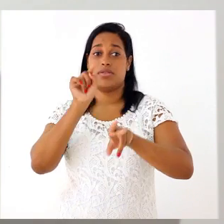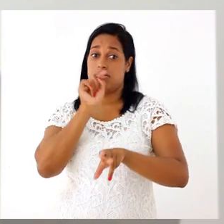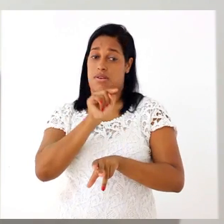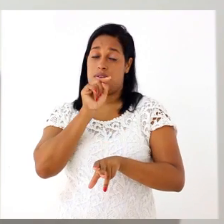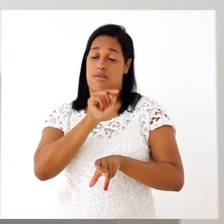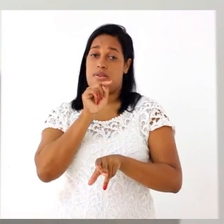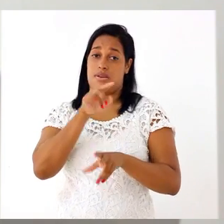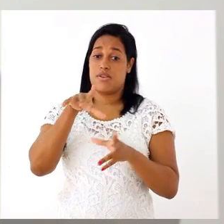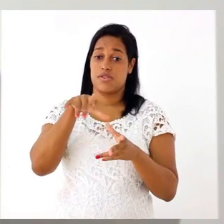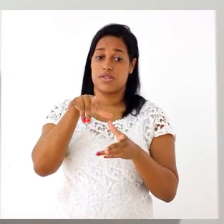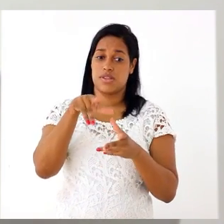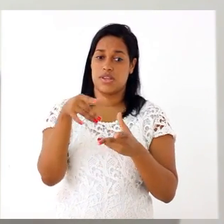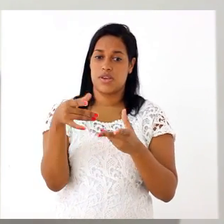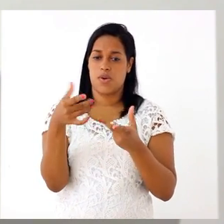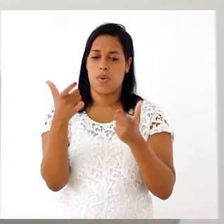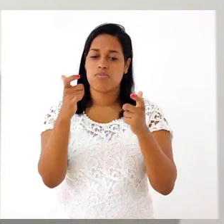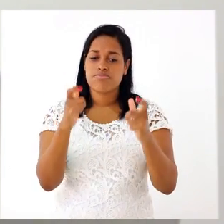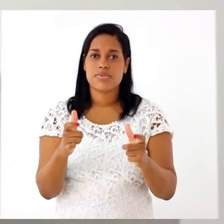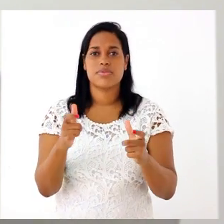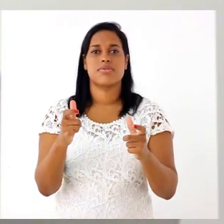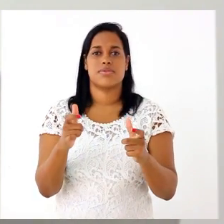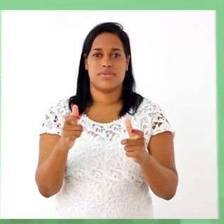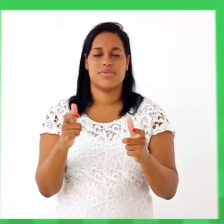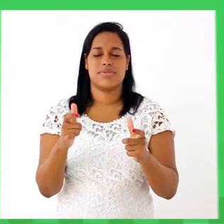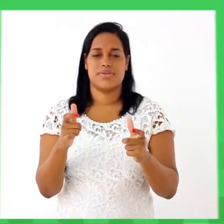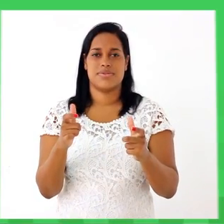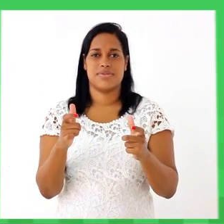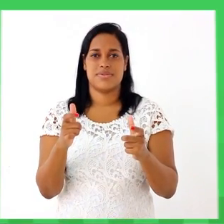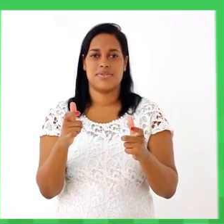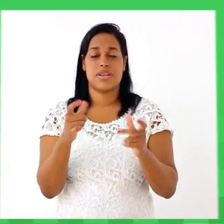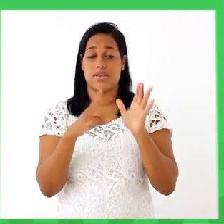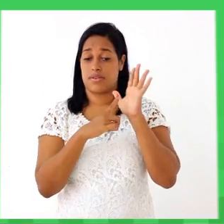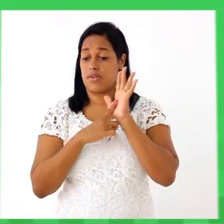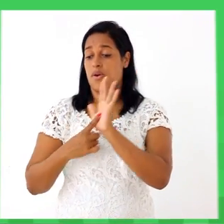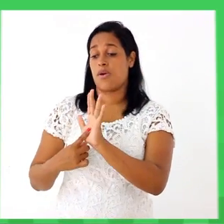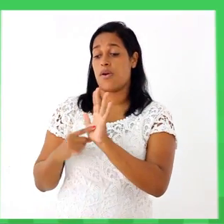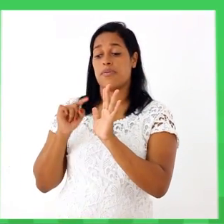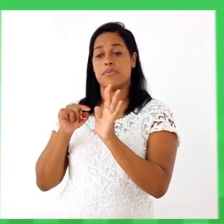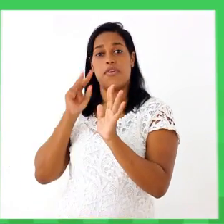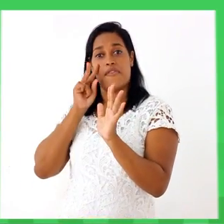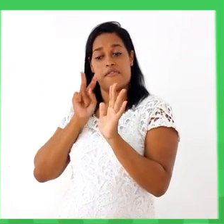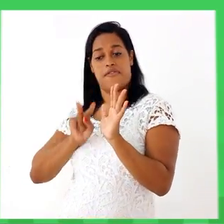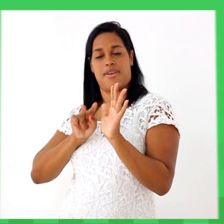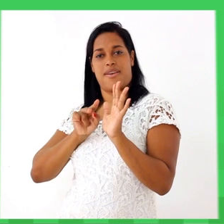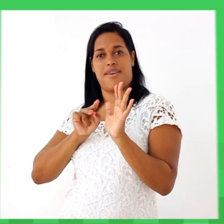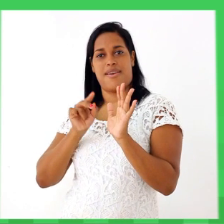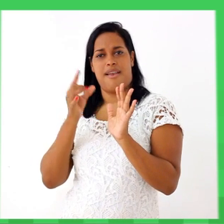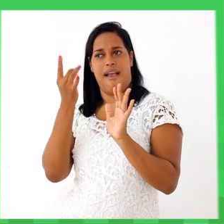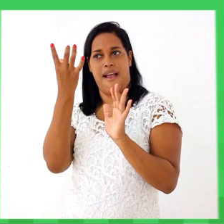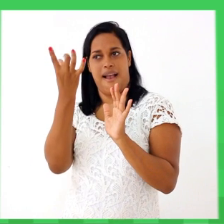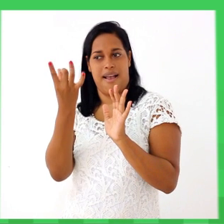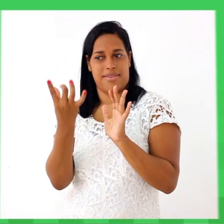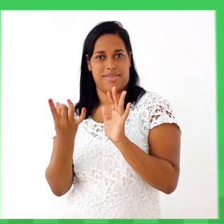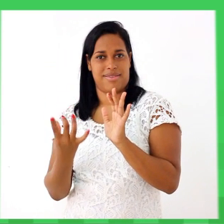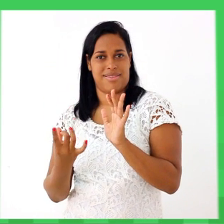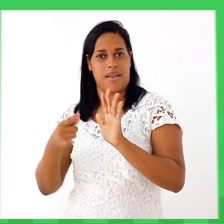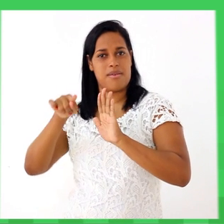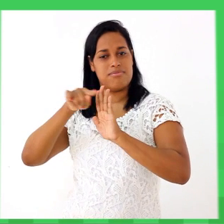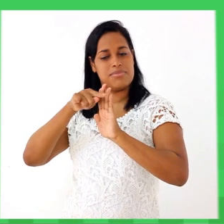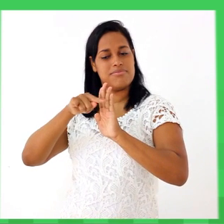né? Na imagem aqui nesse slide podemos ver as etapas que você